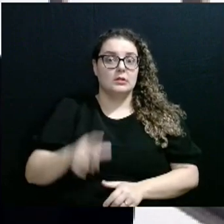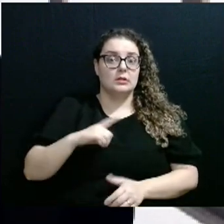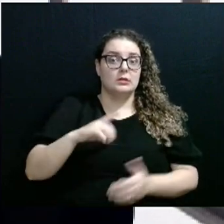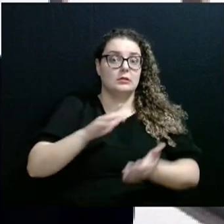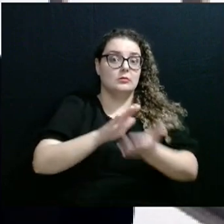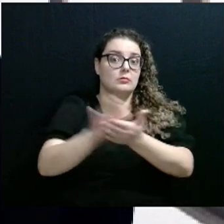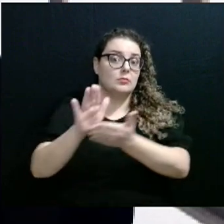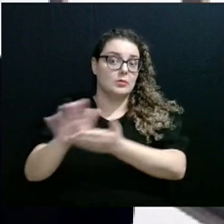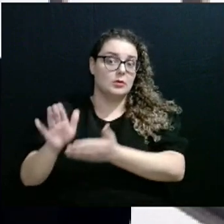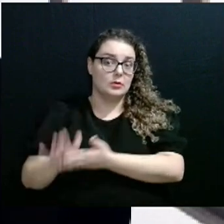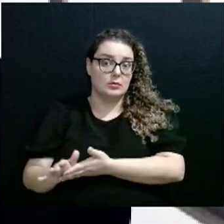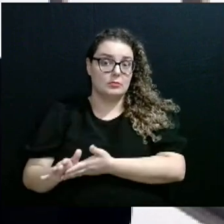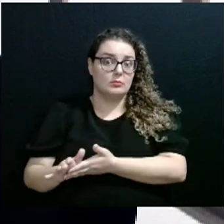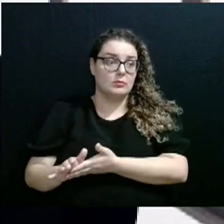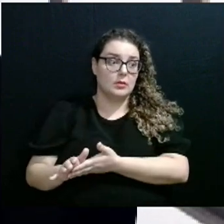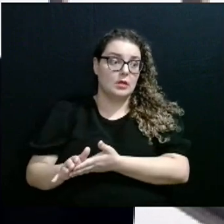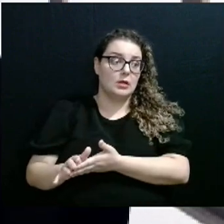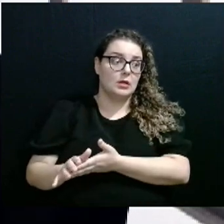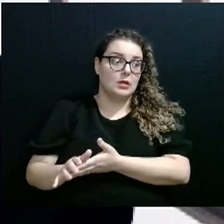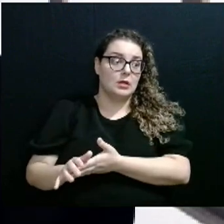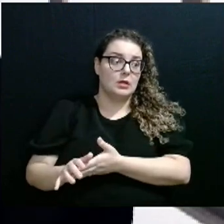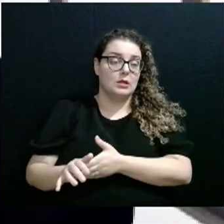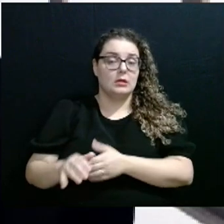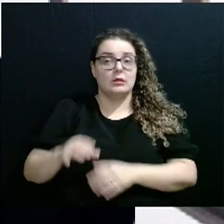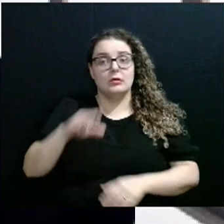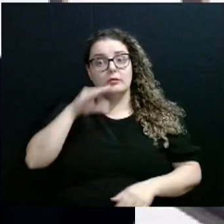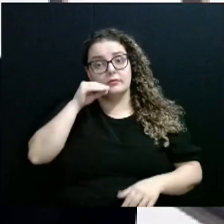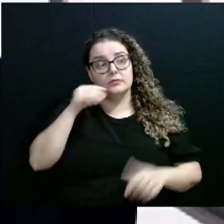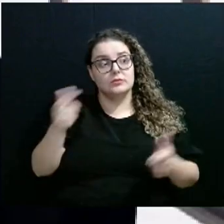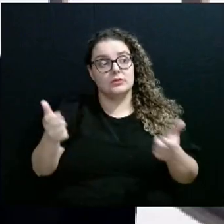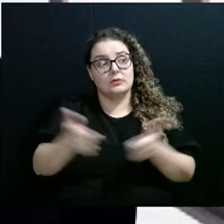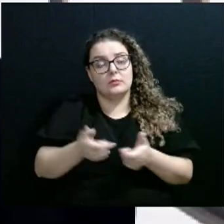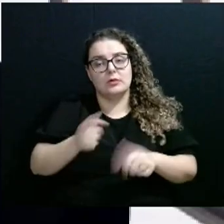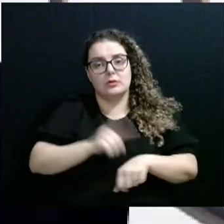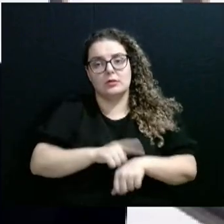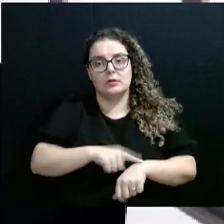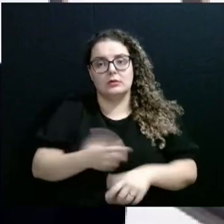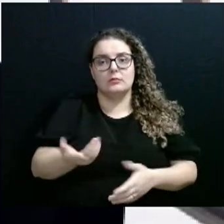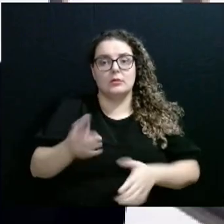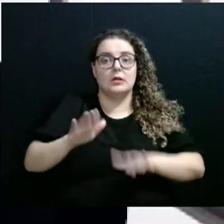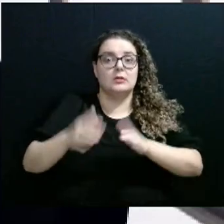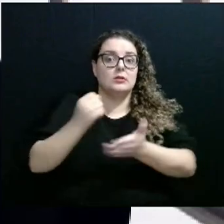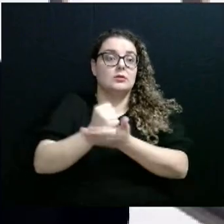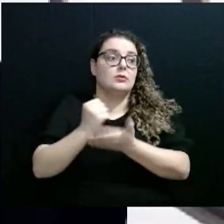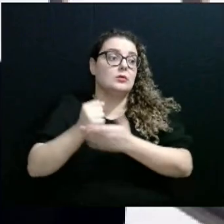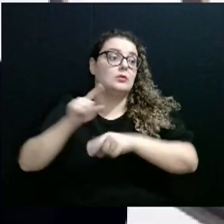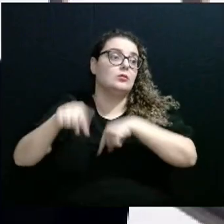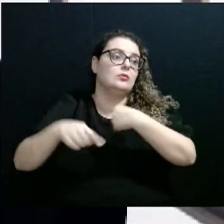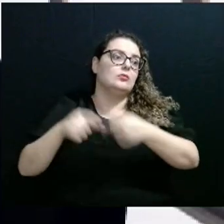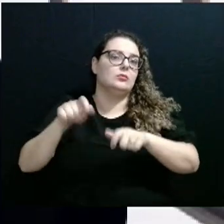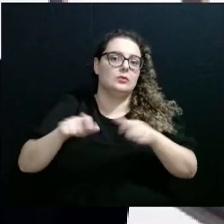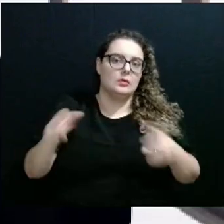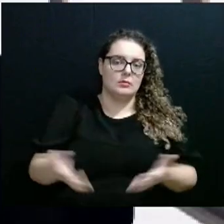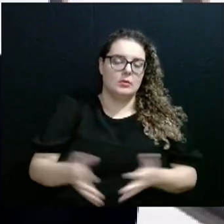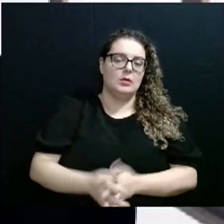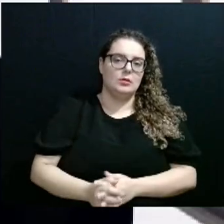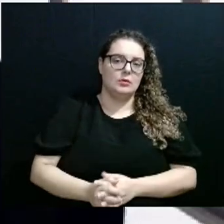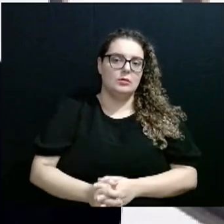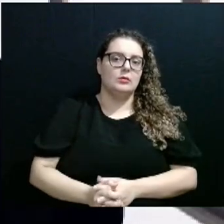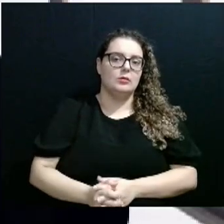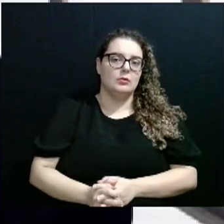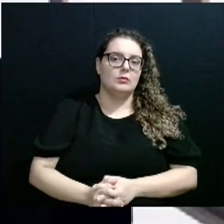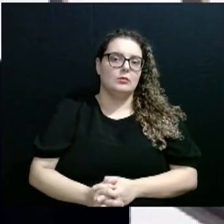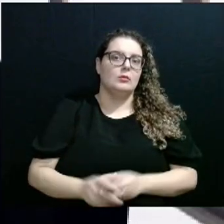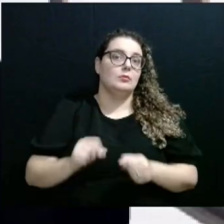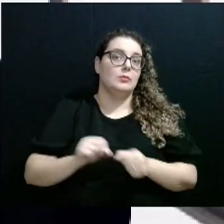mão de obra menor. Talvez as empresas tenham que contratar outras pessoas para poder fazer frente ao